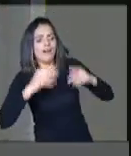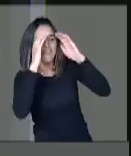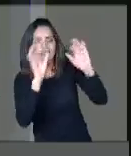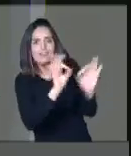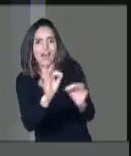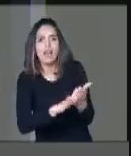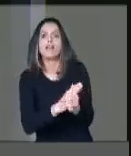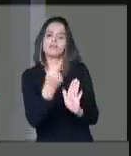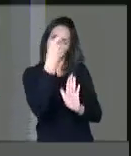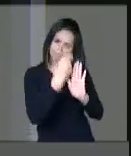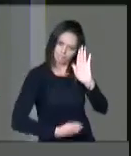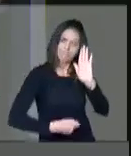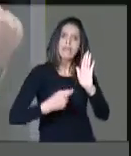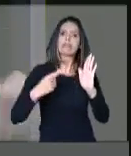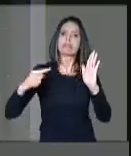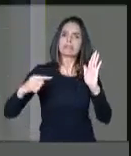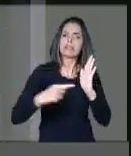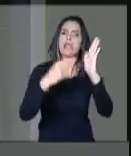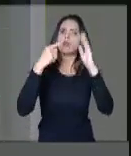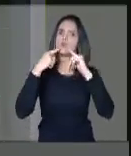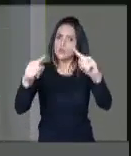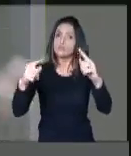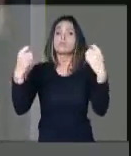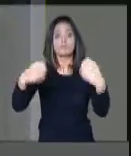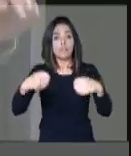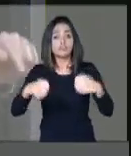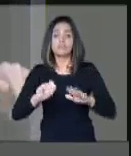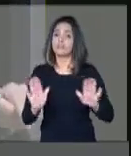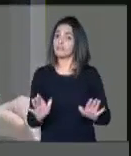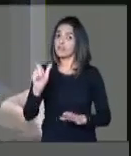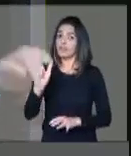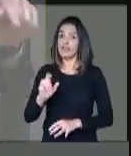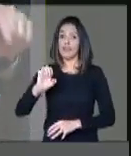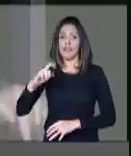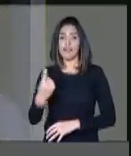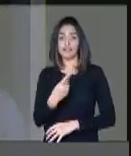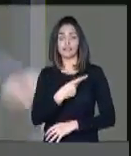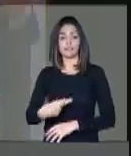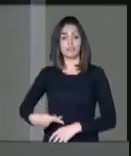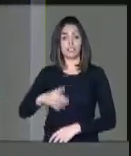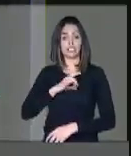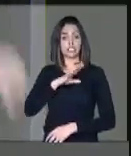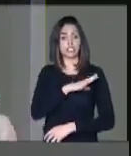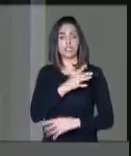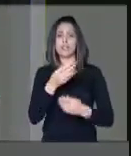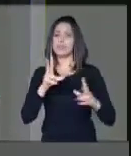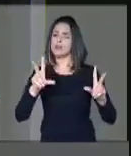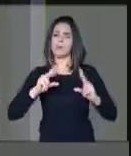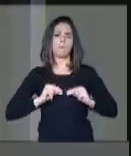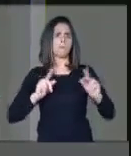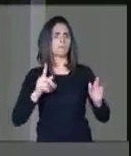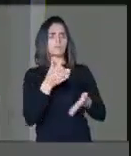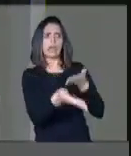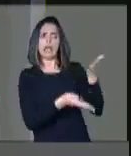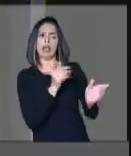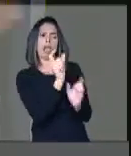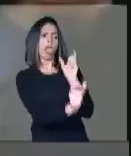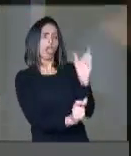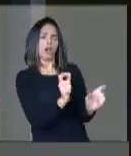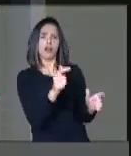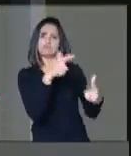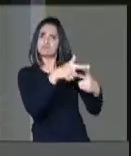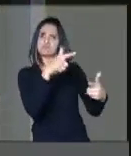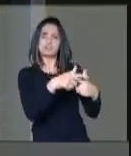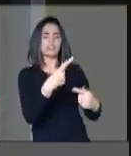A ex-presidente do Chile não merece esse tratamento. Esse tratamento é um tratamento incivilizado. E nós